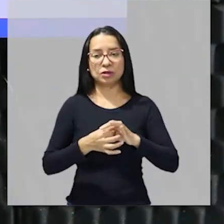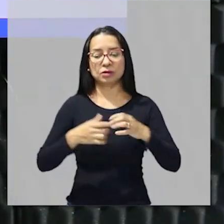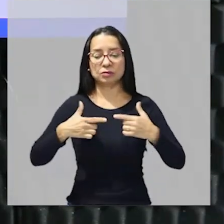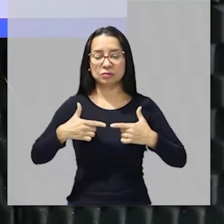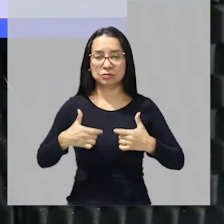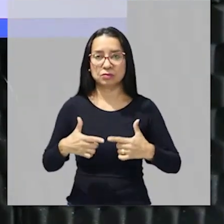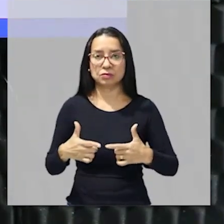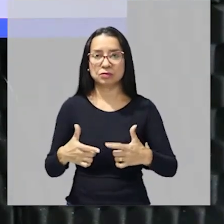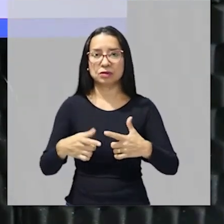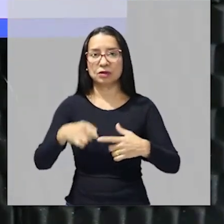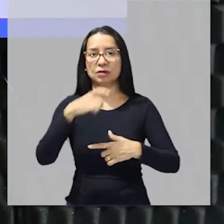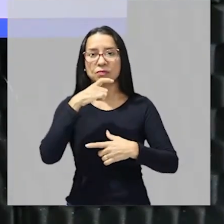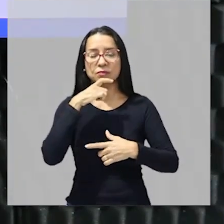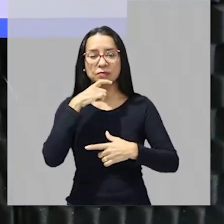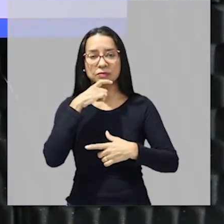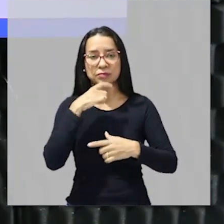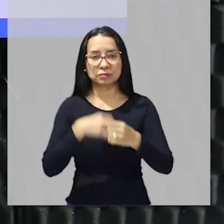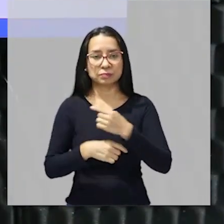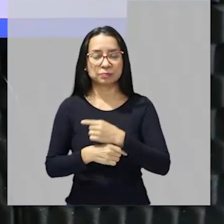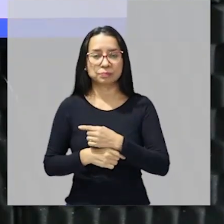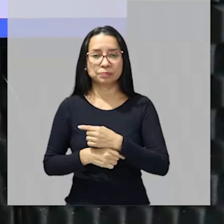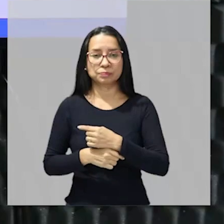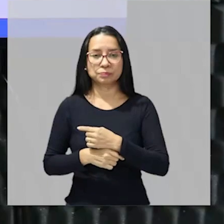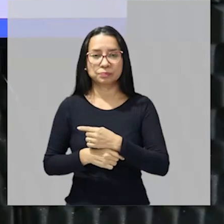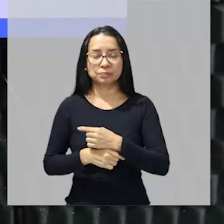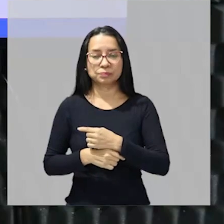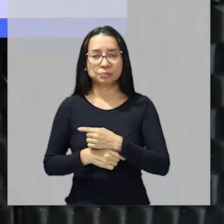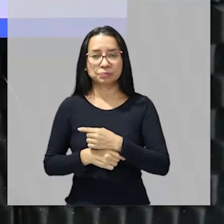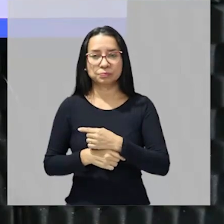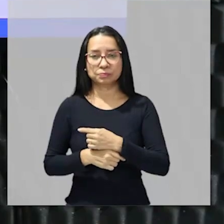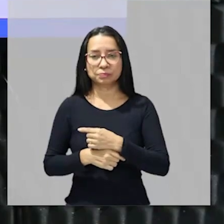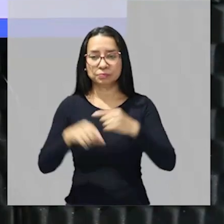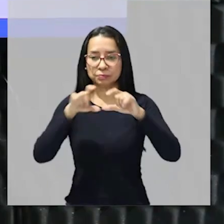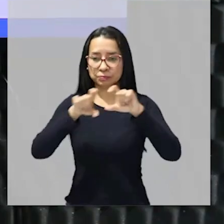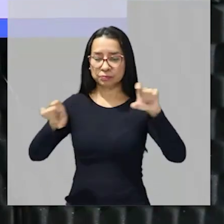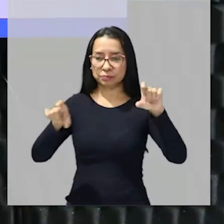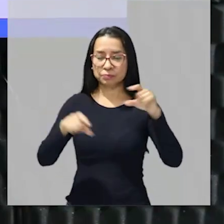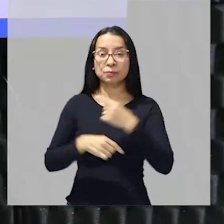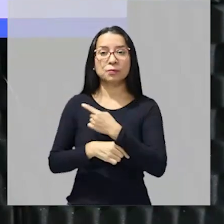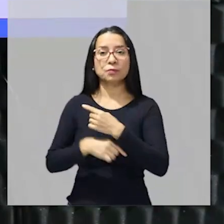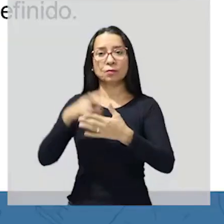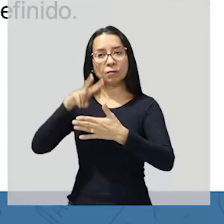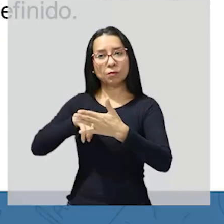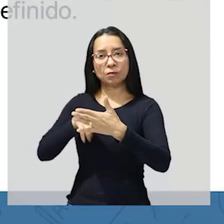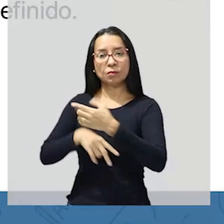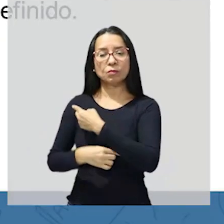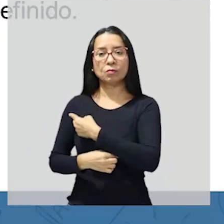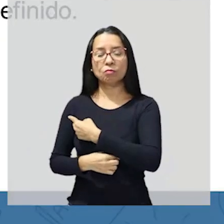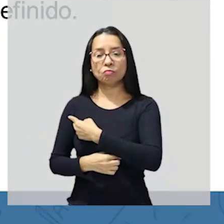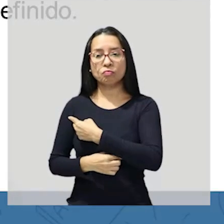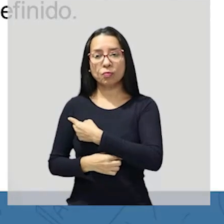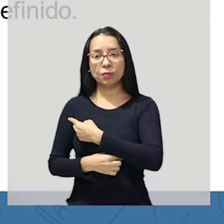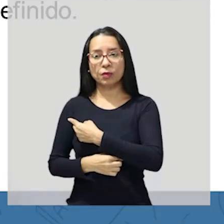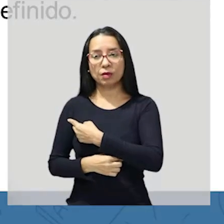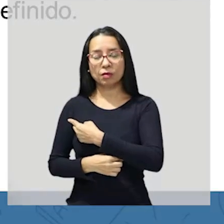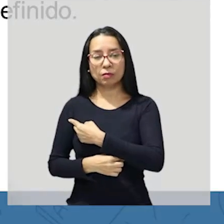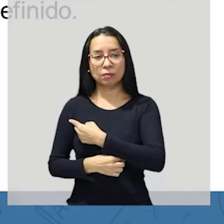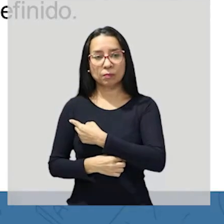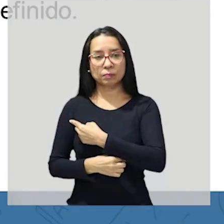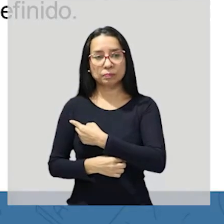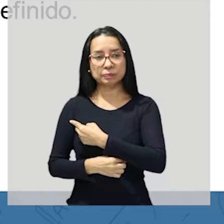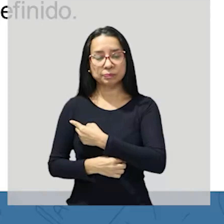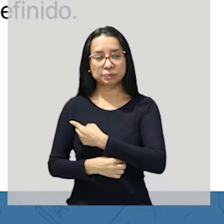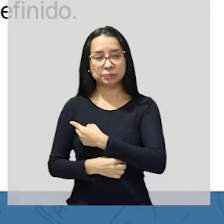ele diz o seguinte: os soviéticos tinham chegado a Cuba muito cedo, na década